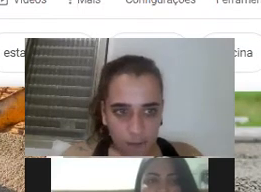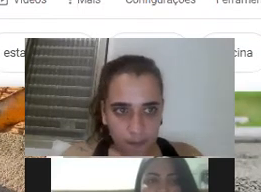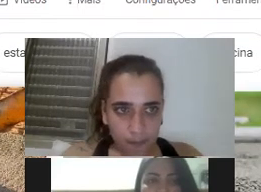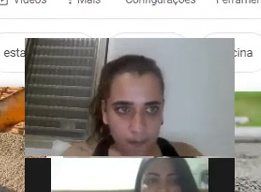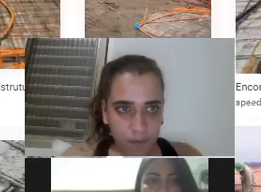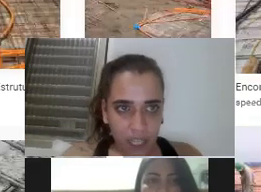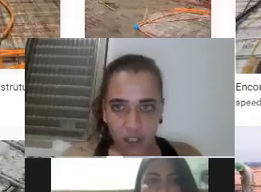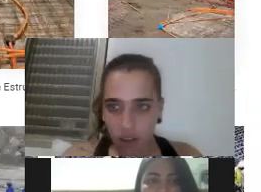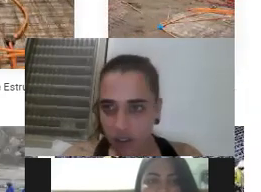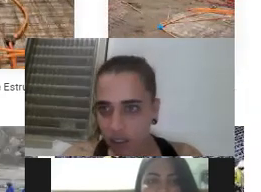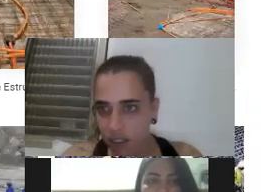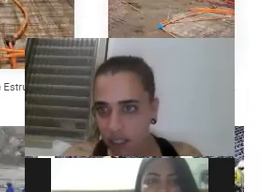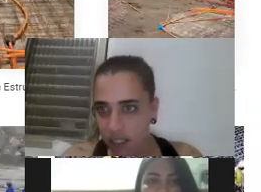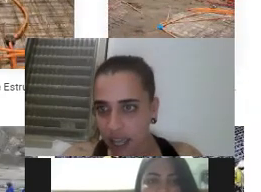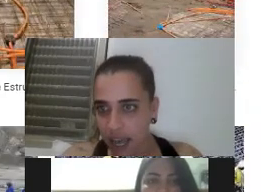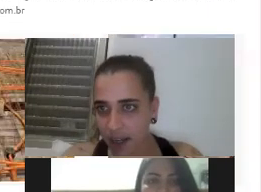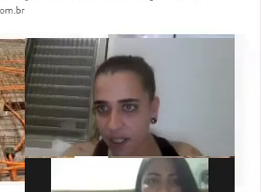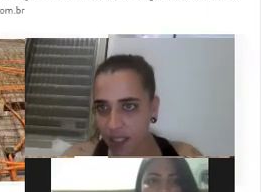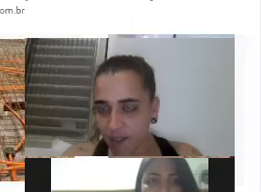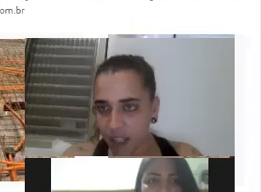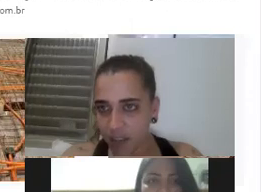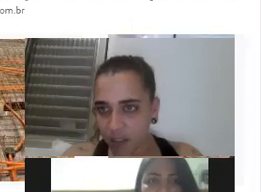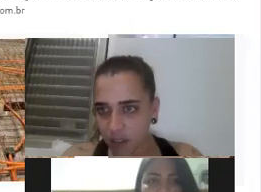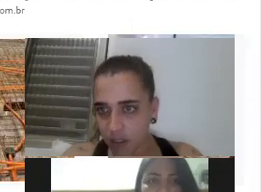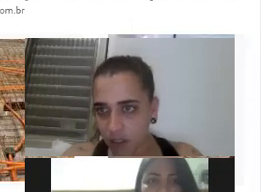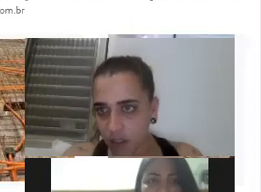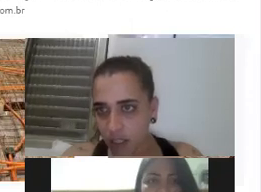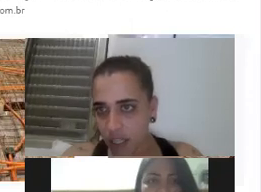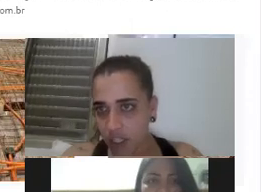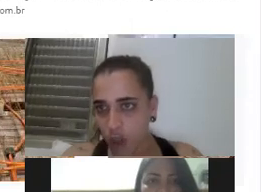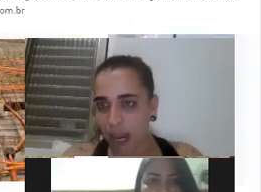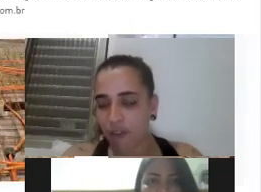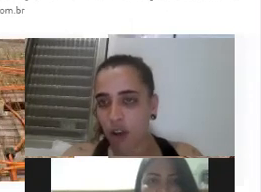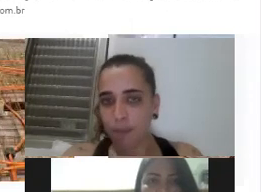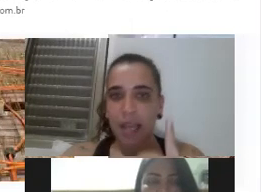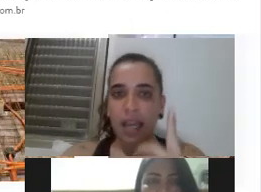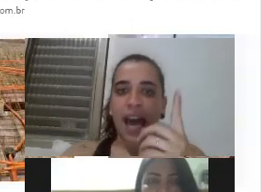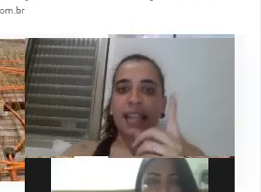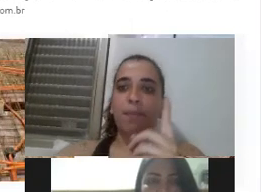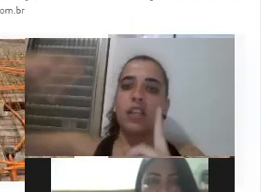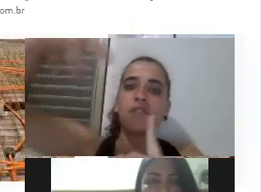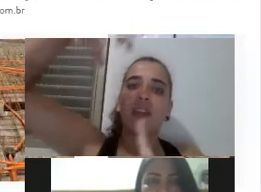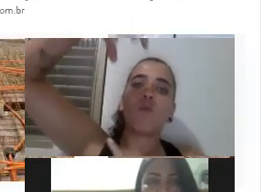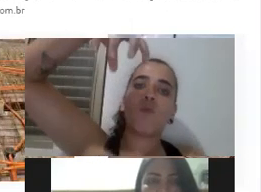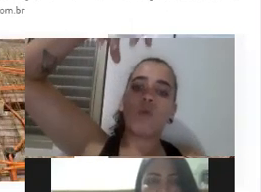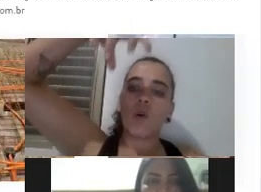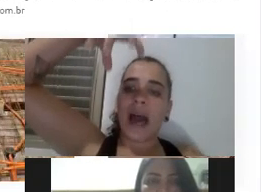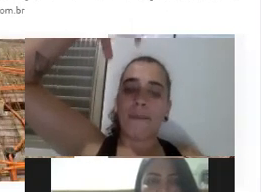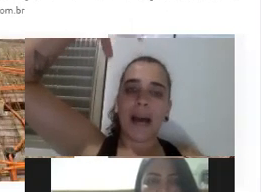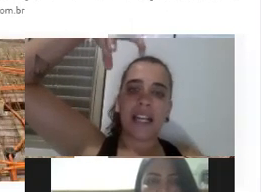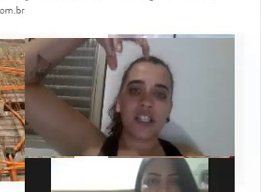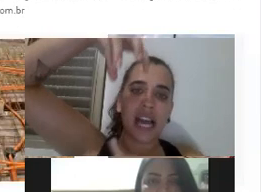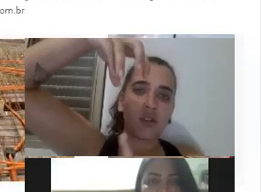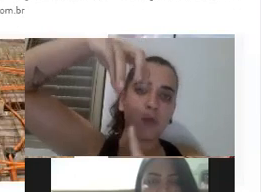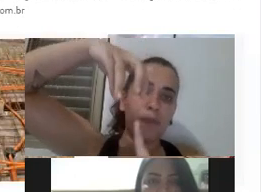Concretagem. Aqui, ó. Aqui é arranque, tá vendo? Já deixou para fora. Aí depois vem com